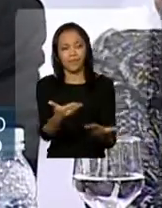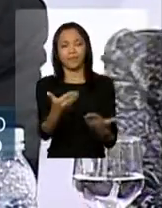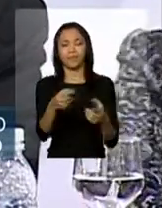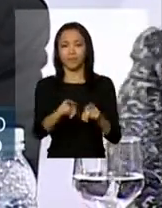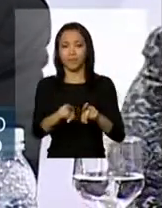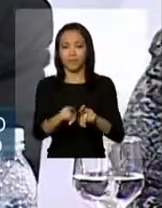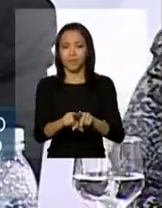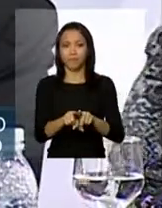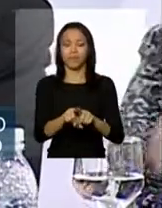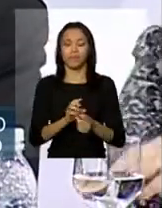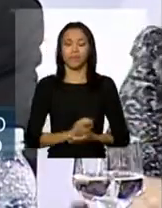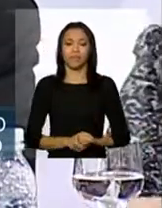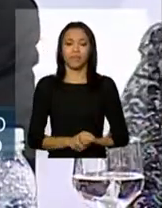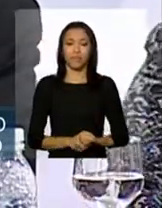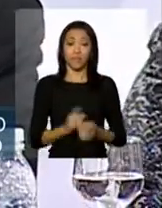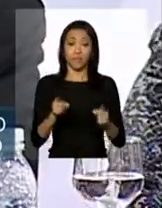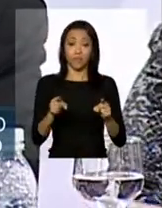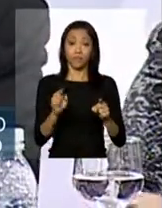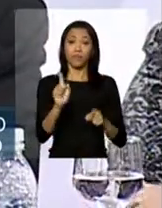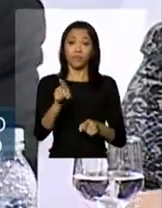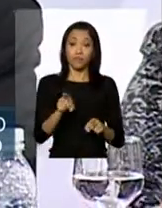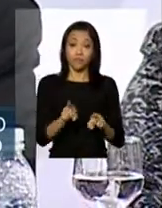presidente